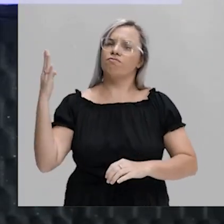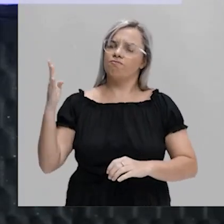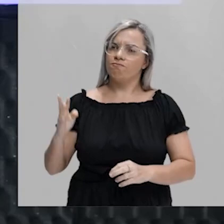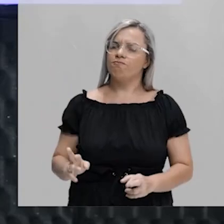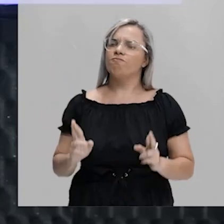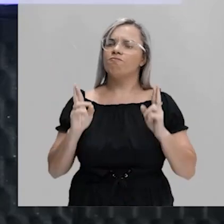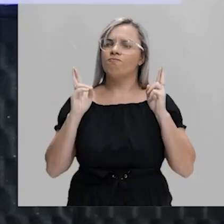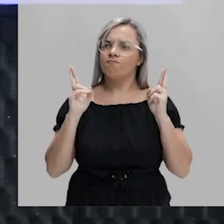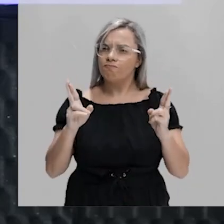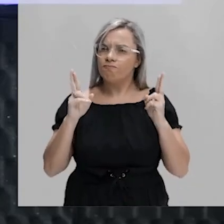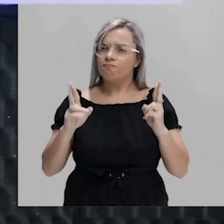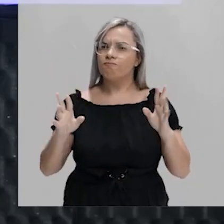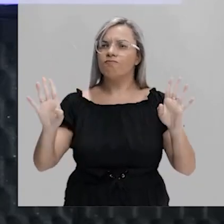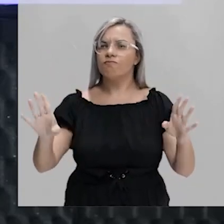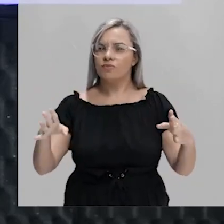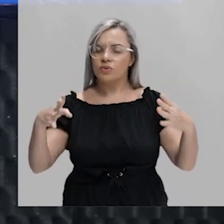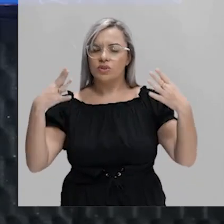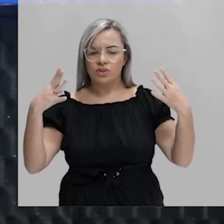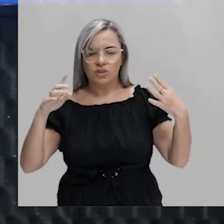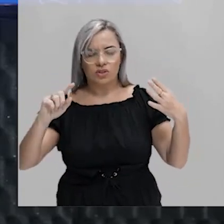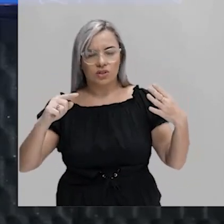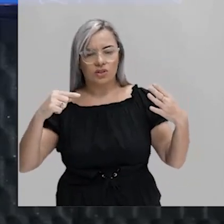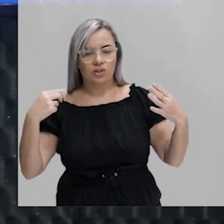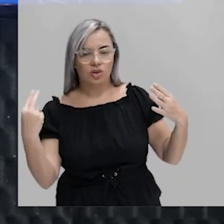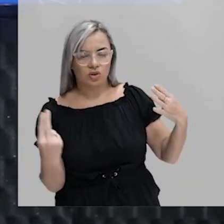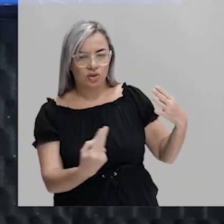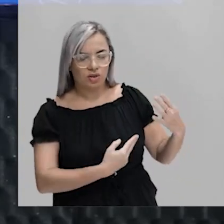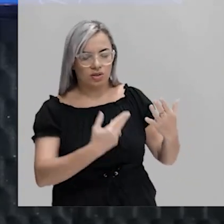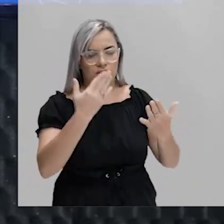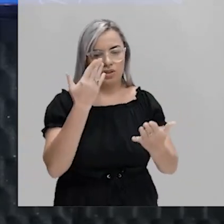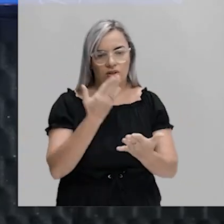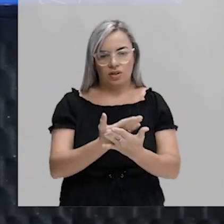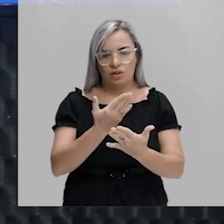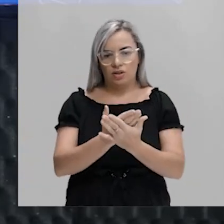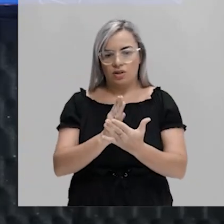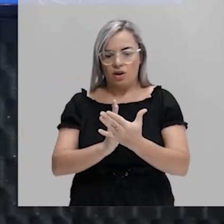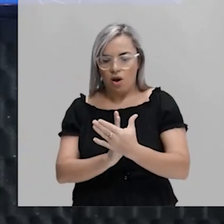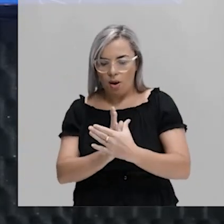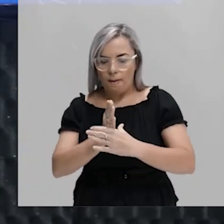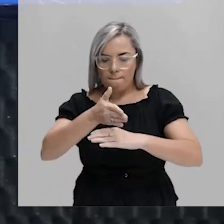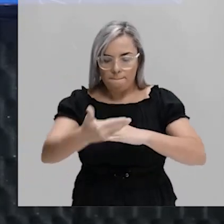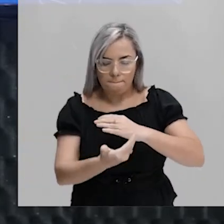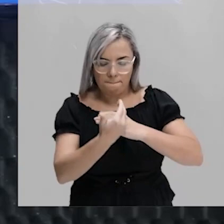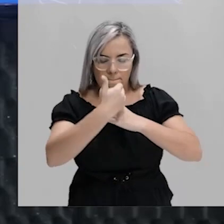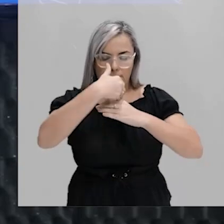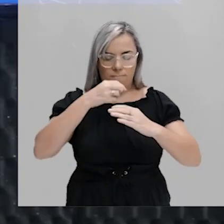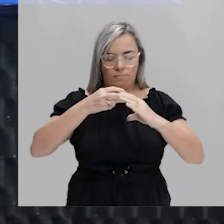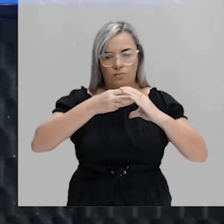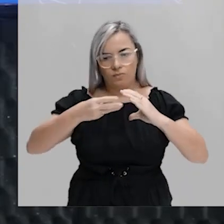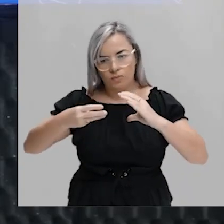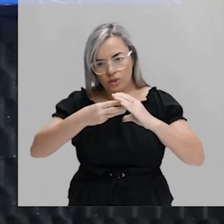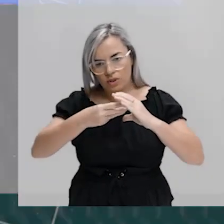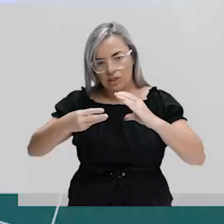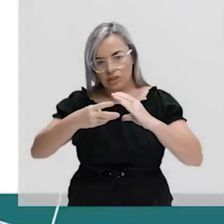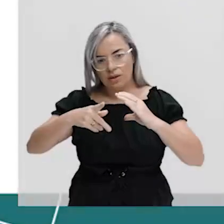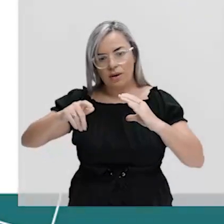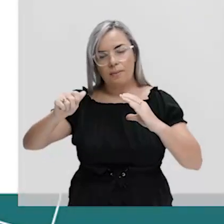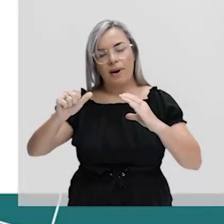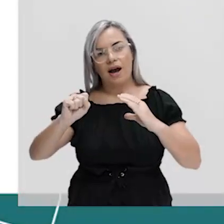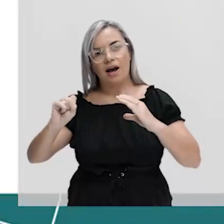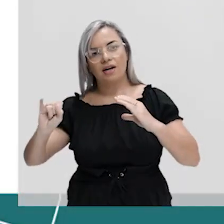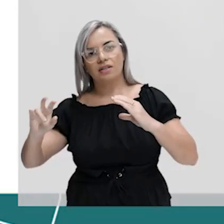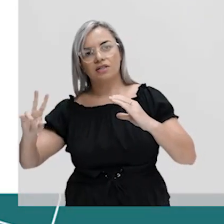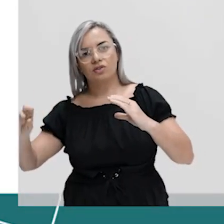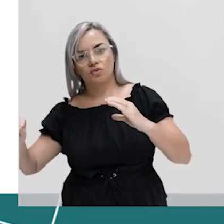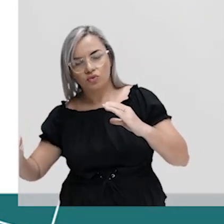vocês prestem bastante atenção porque nós vamos agora estudar permeabilidade celular, transporte passivo. Nós